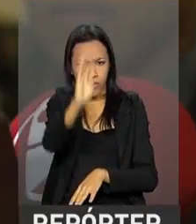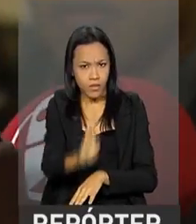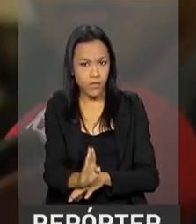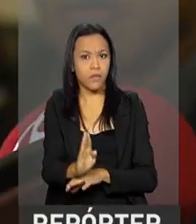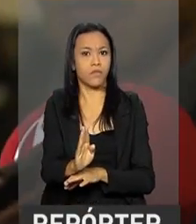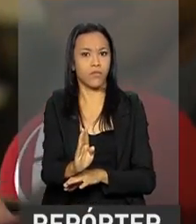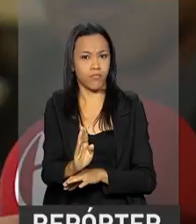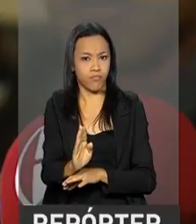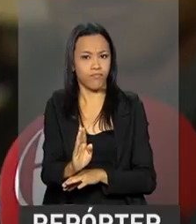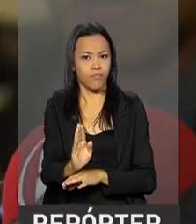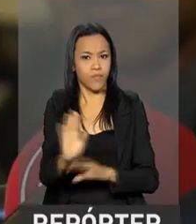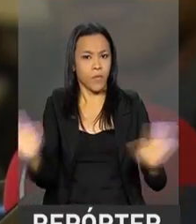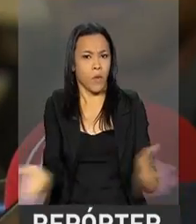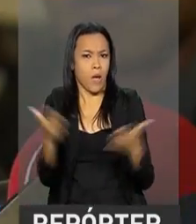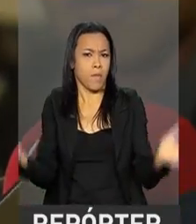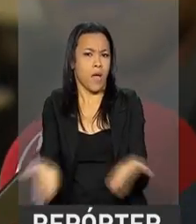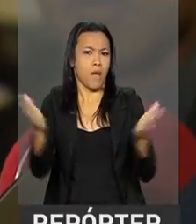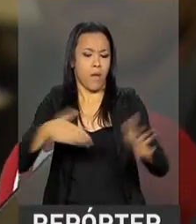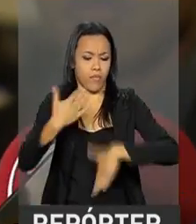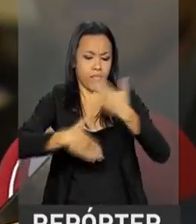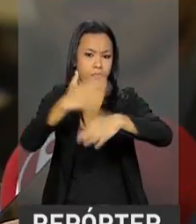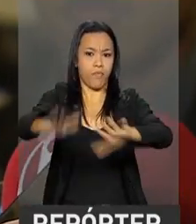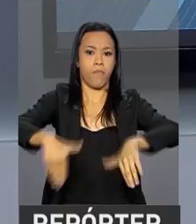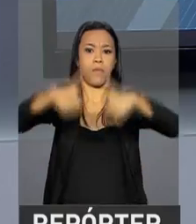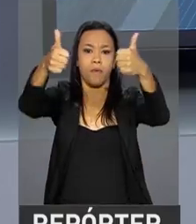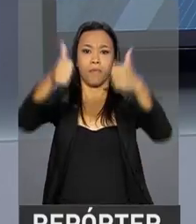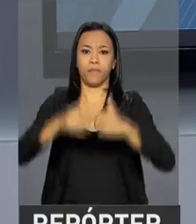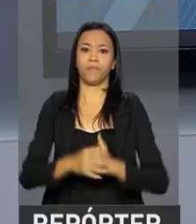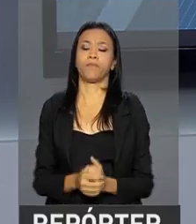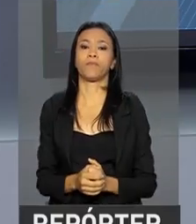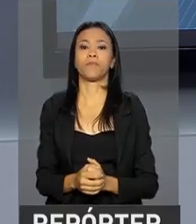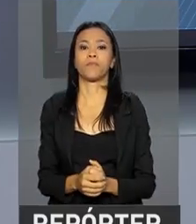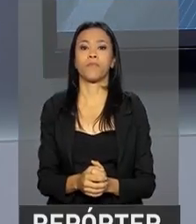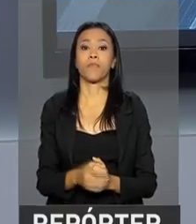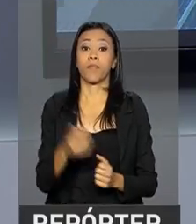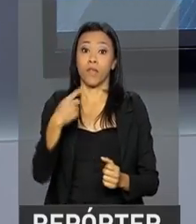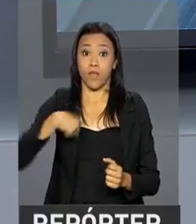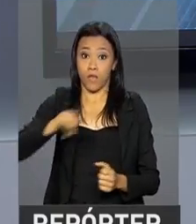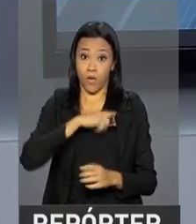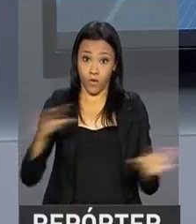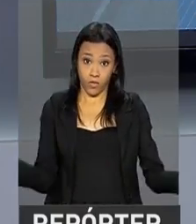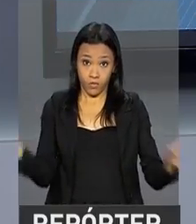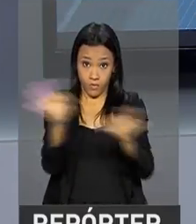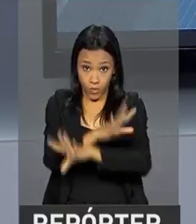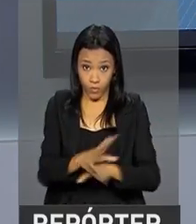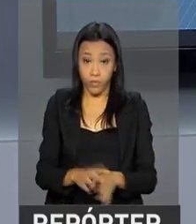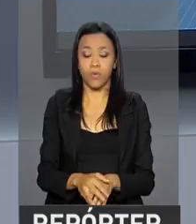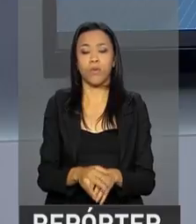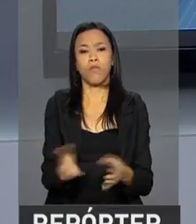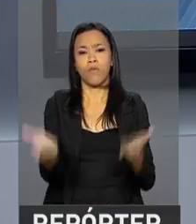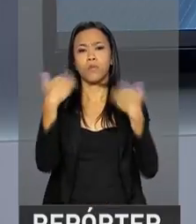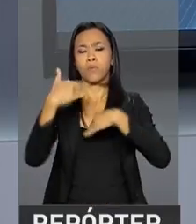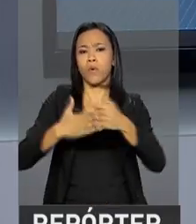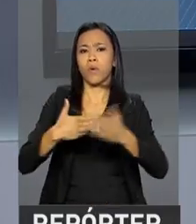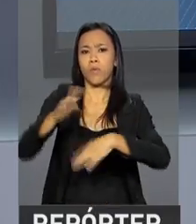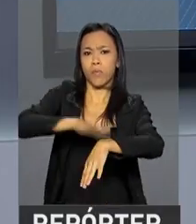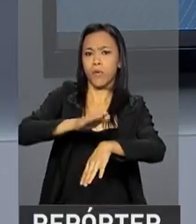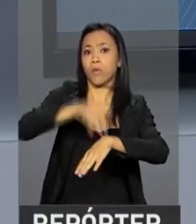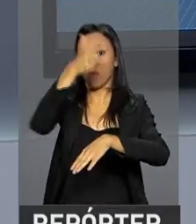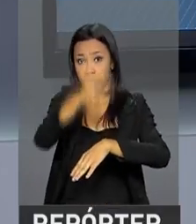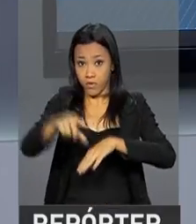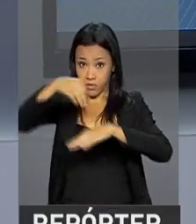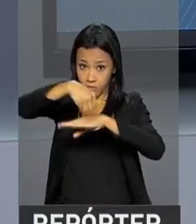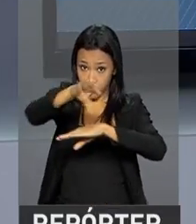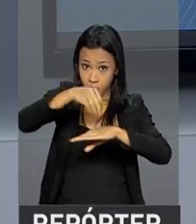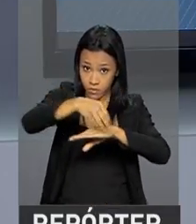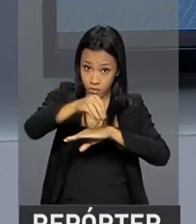Brasil de produzir mais e melhor. O repórter NBR fica por aqui. Voltamos a qualquer momento